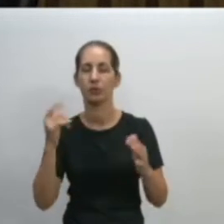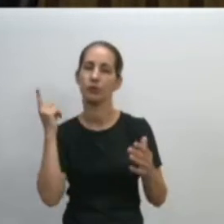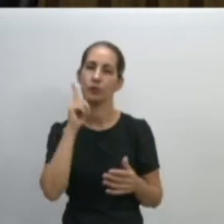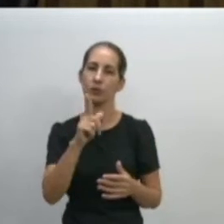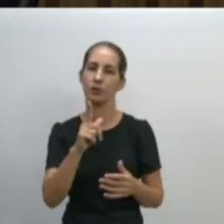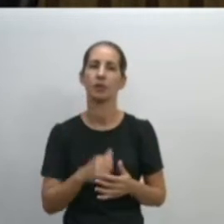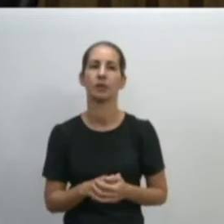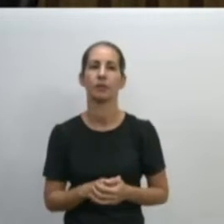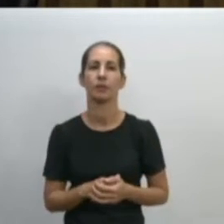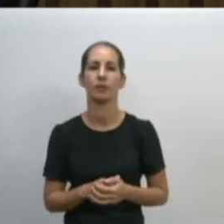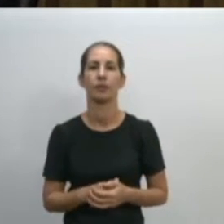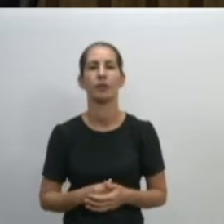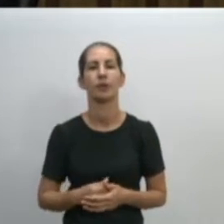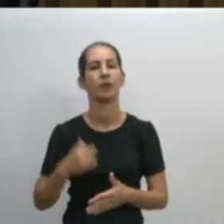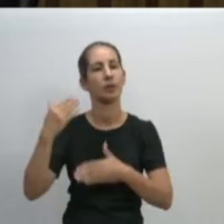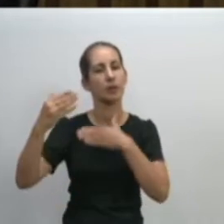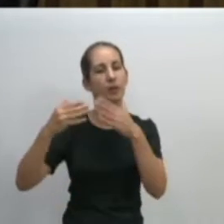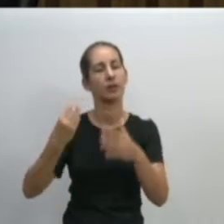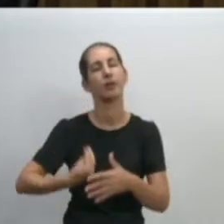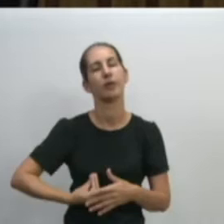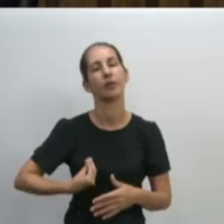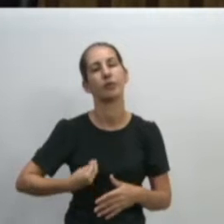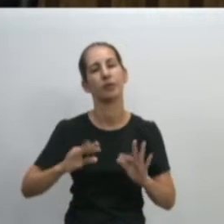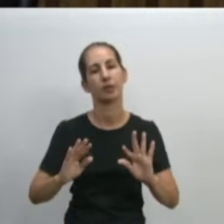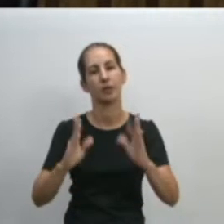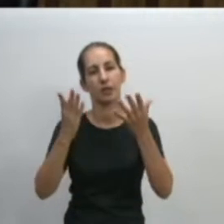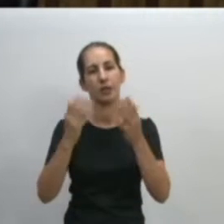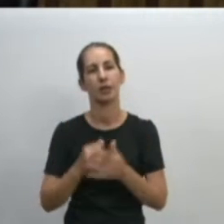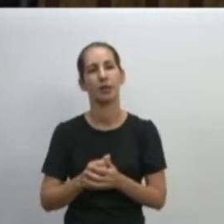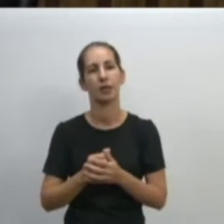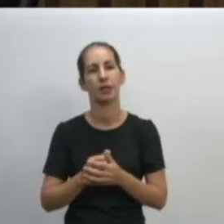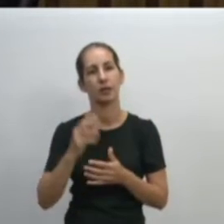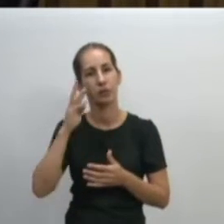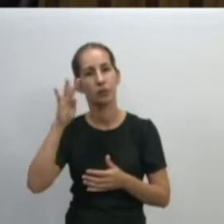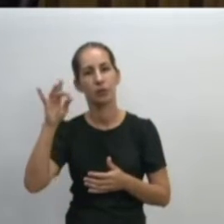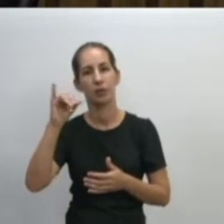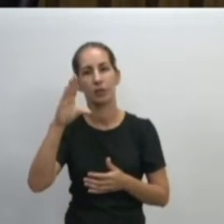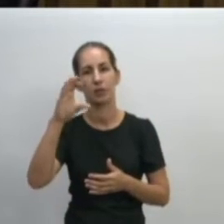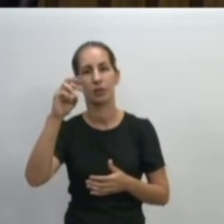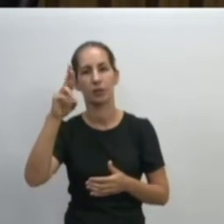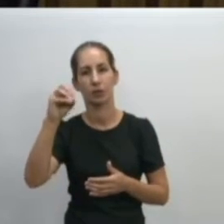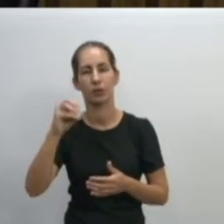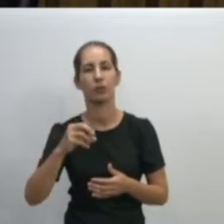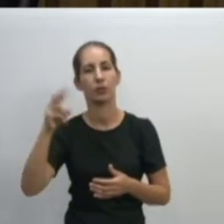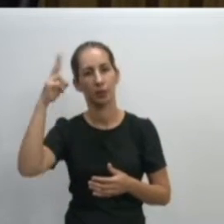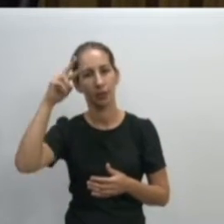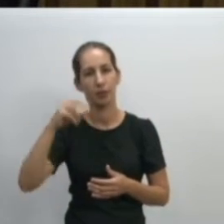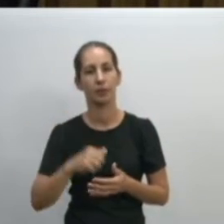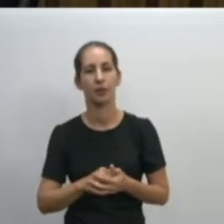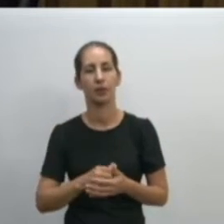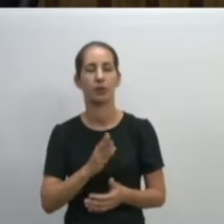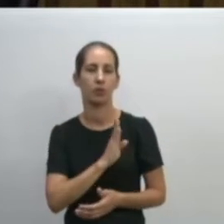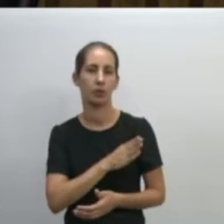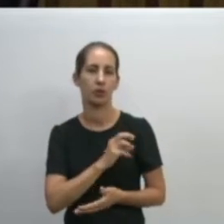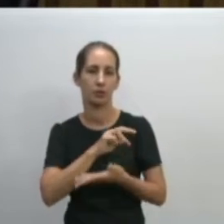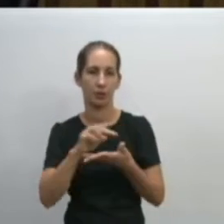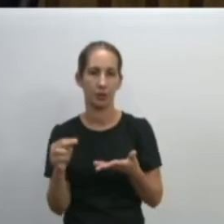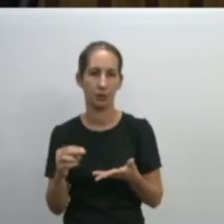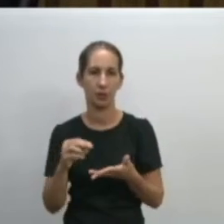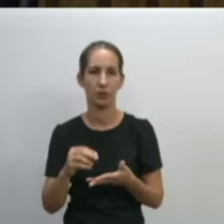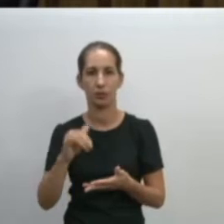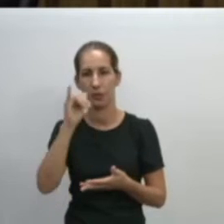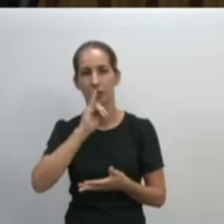sucessos que fazem parte da carreira de Valdones, como O Sonho de Ícaro, Se Lembra Coração, Sinônimos e Jardim